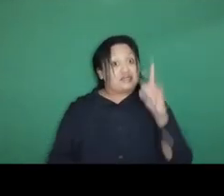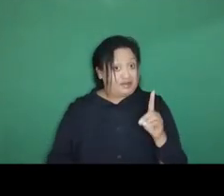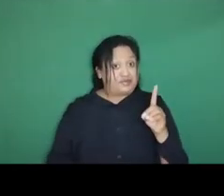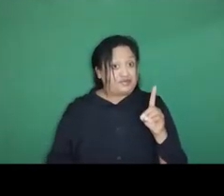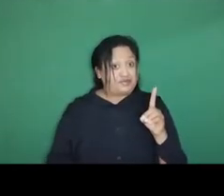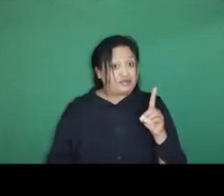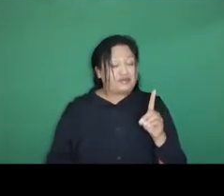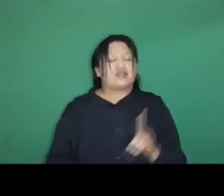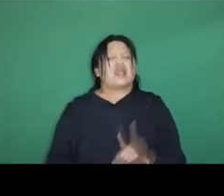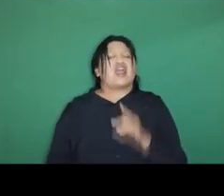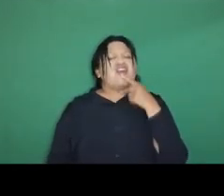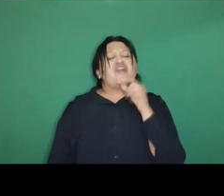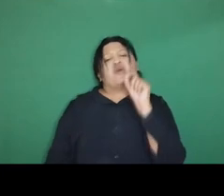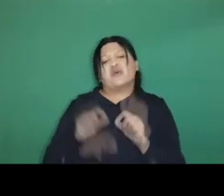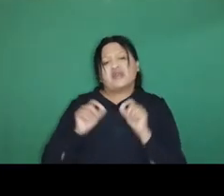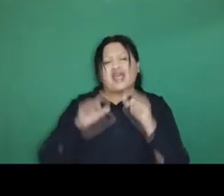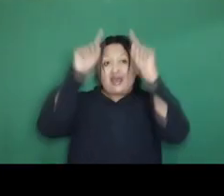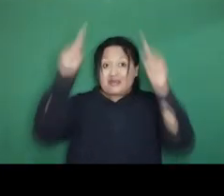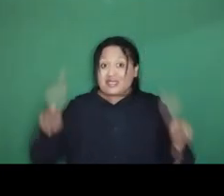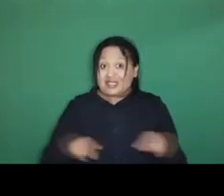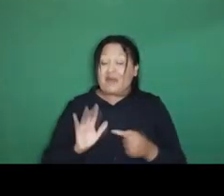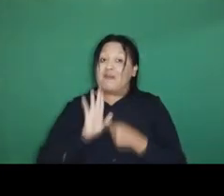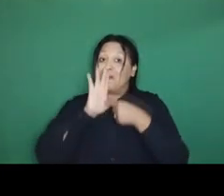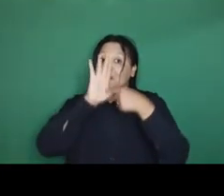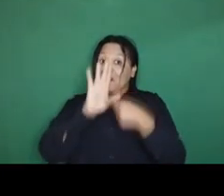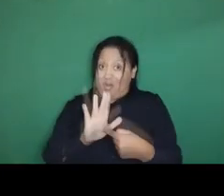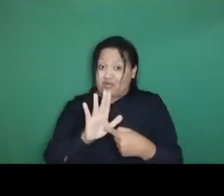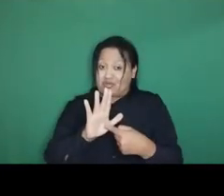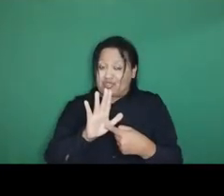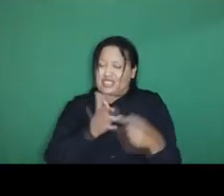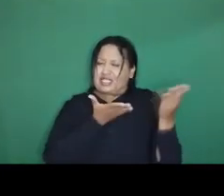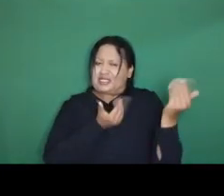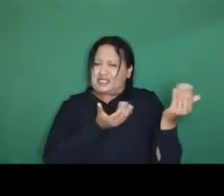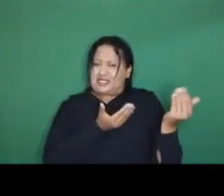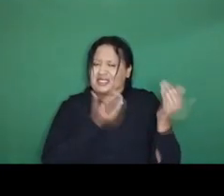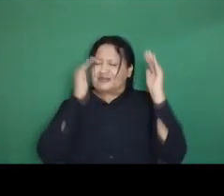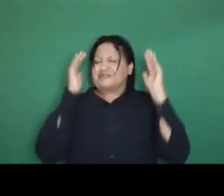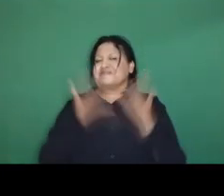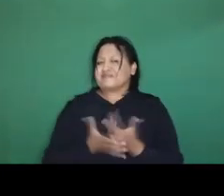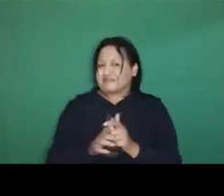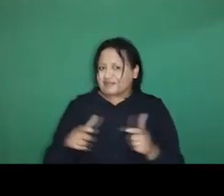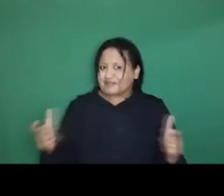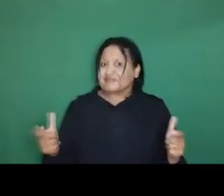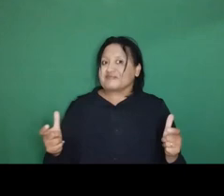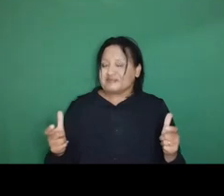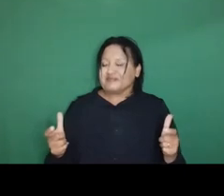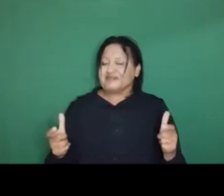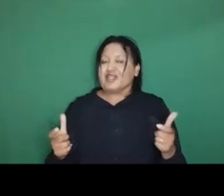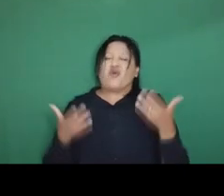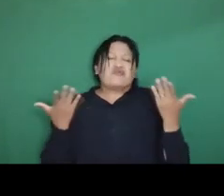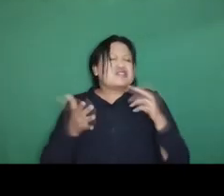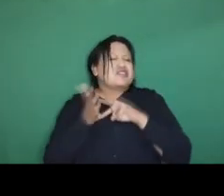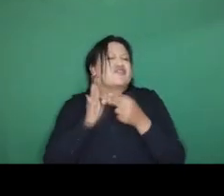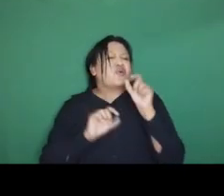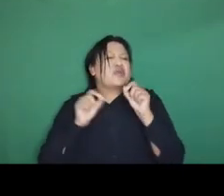ela afirma que a pirâmide etária mostra tendência de rejuvenescimento da população brasileira rejuvenescimento né